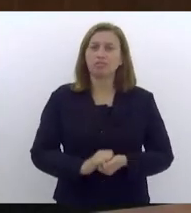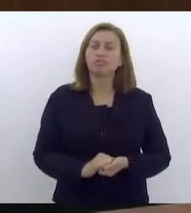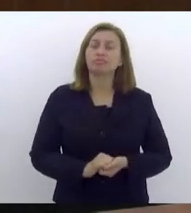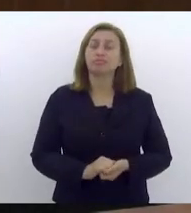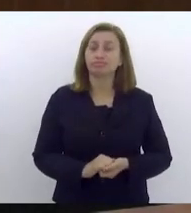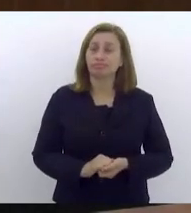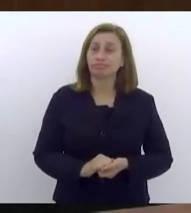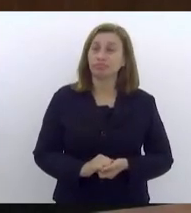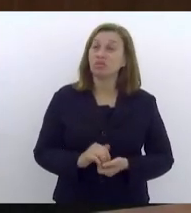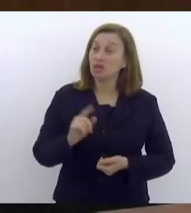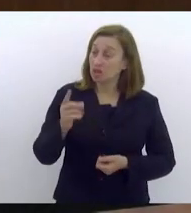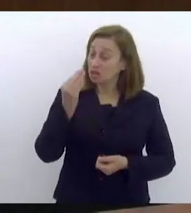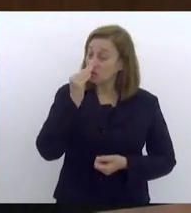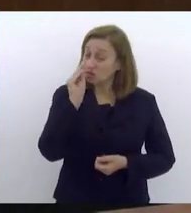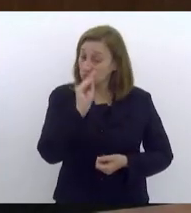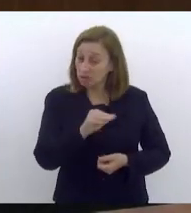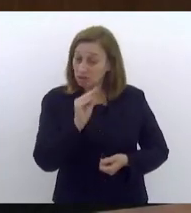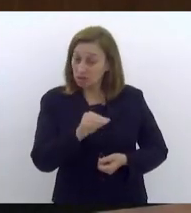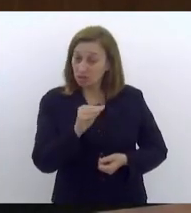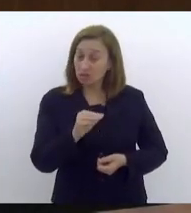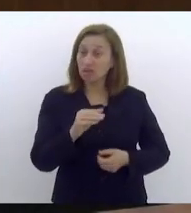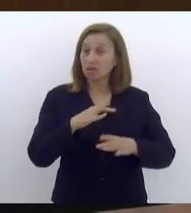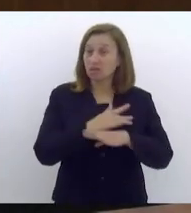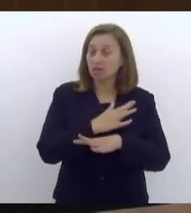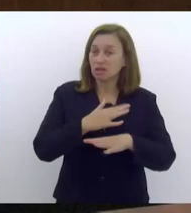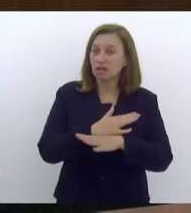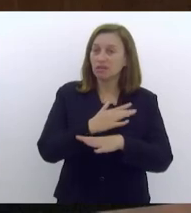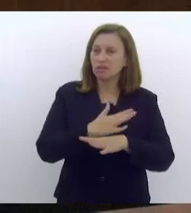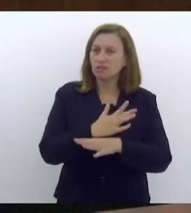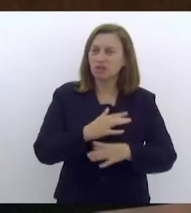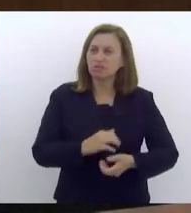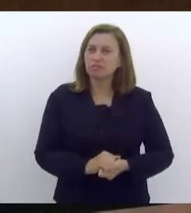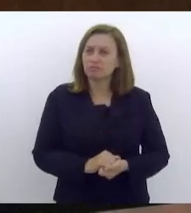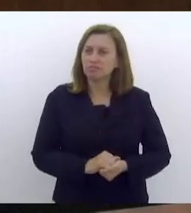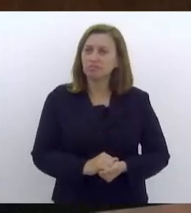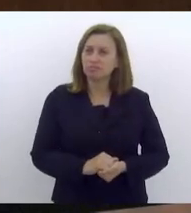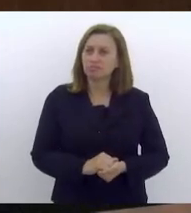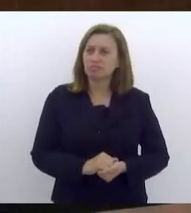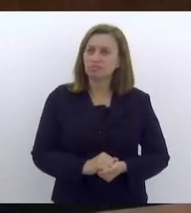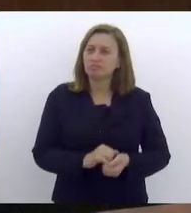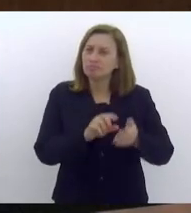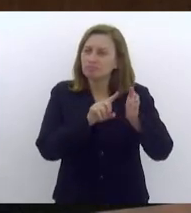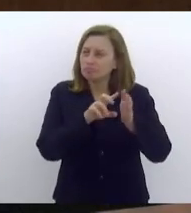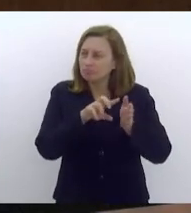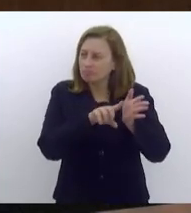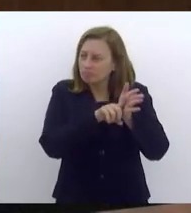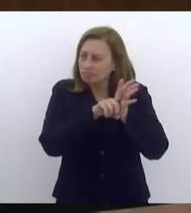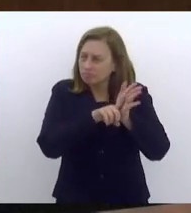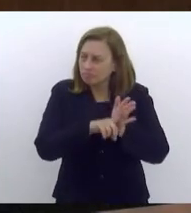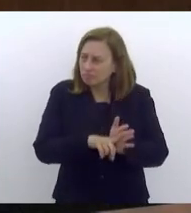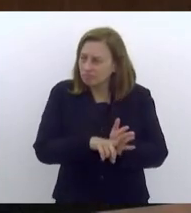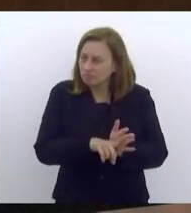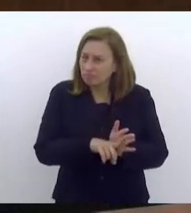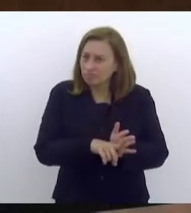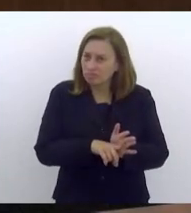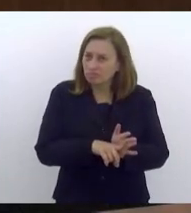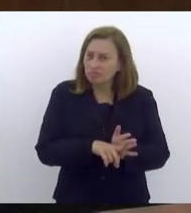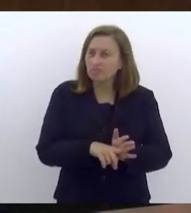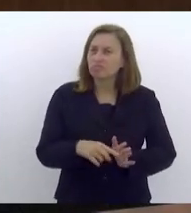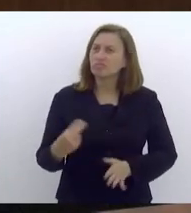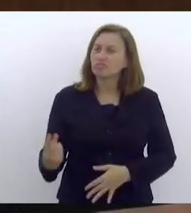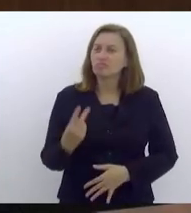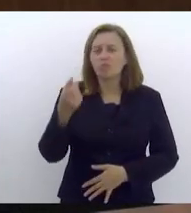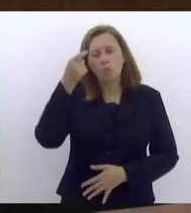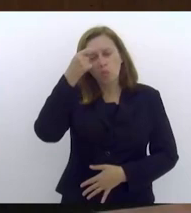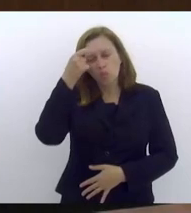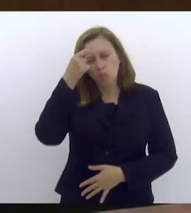ele, desrespeitando a cidade, e tem que aqui fazer um exame de valor e botar a mão na consciência